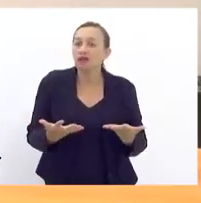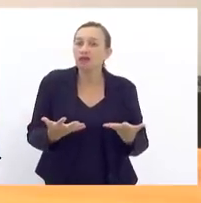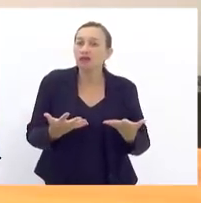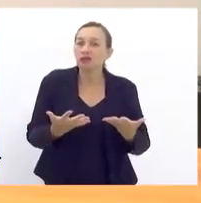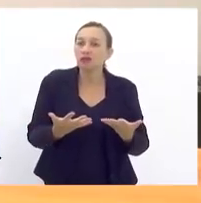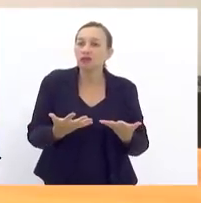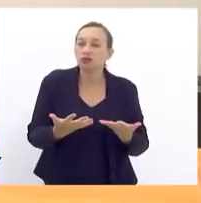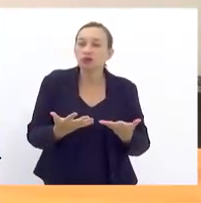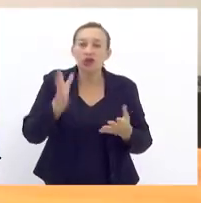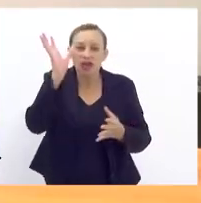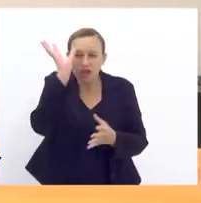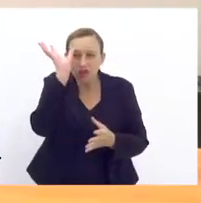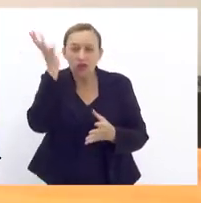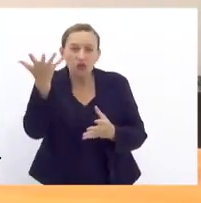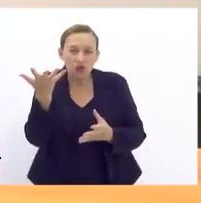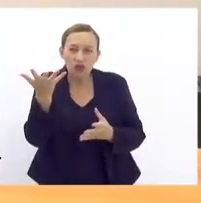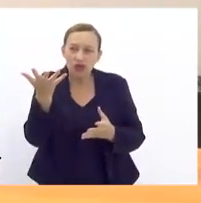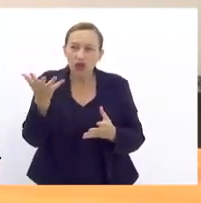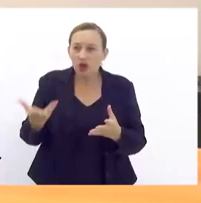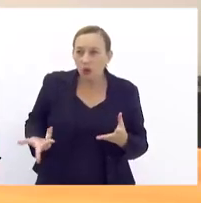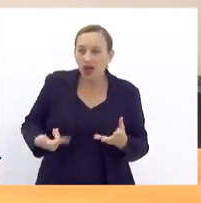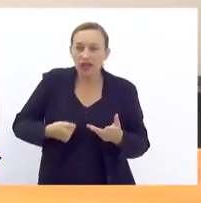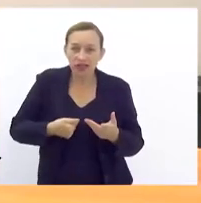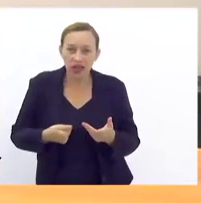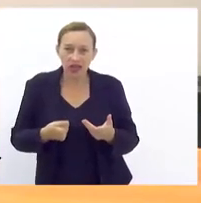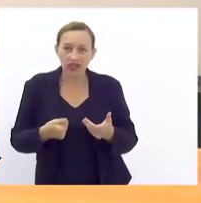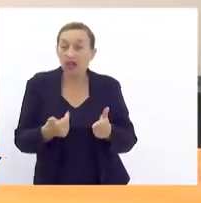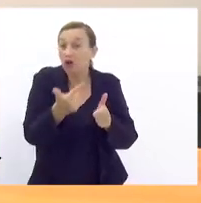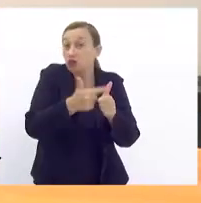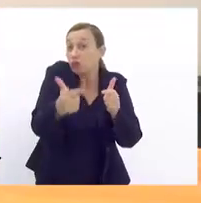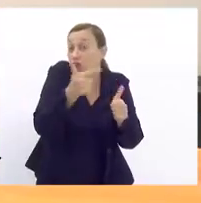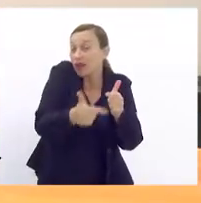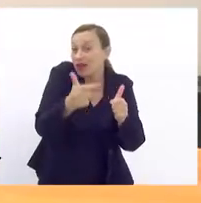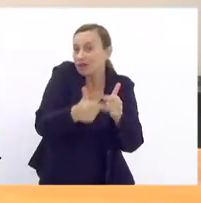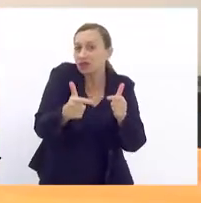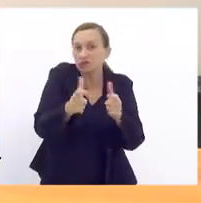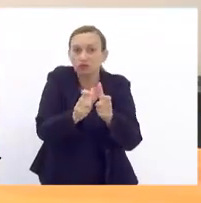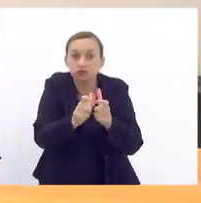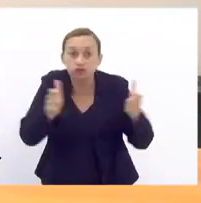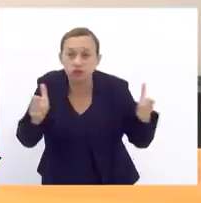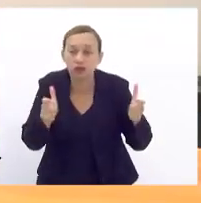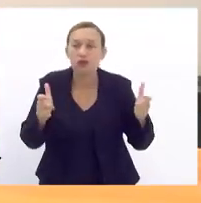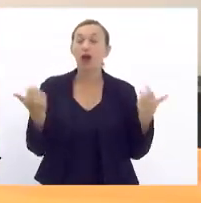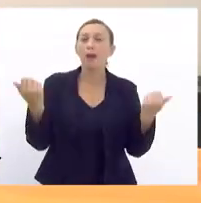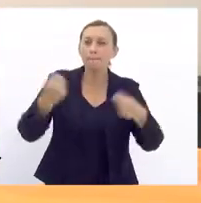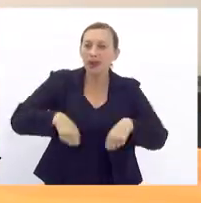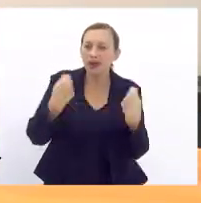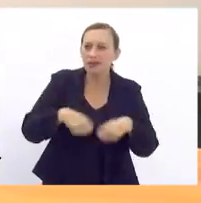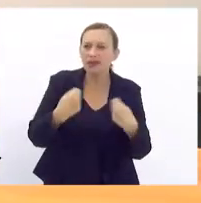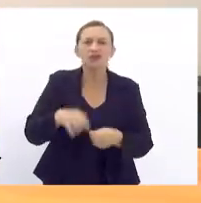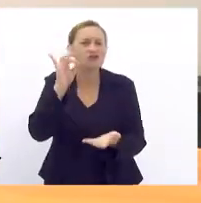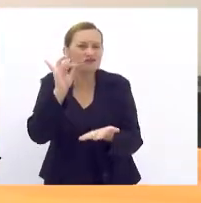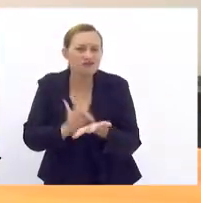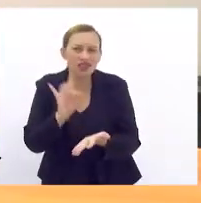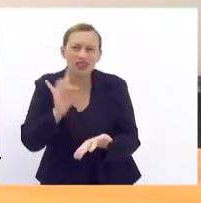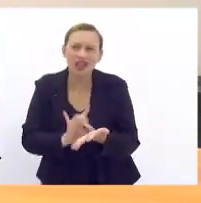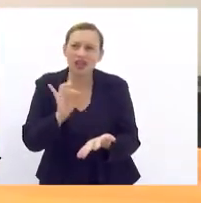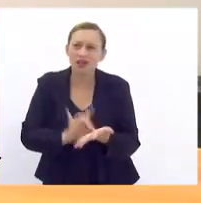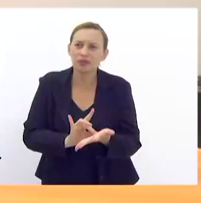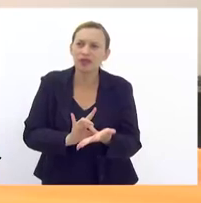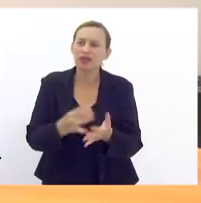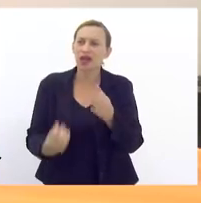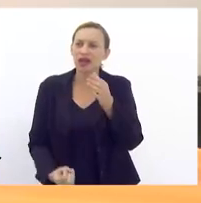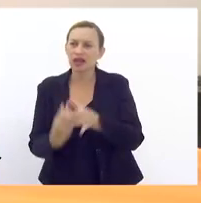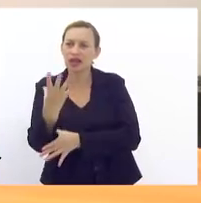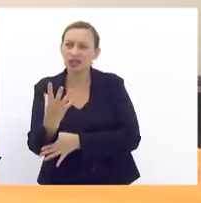efetivas soluções para os seus problemas que não são poucos então é preciso realmente efetivar a